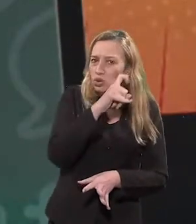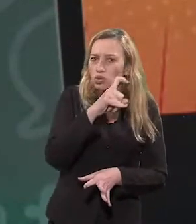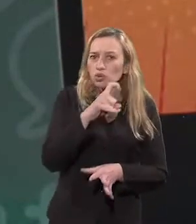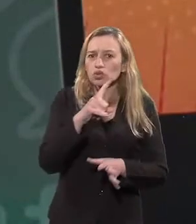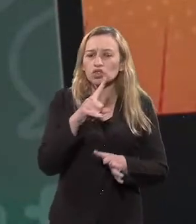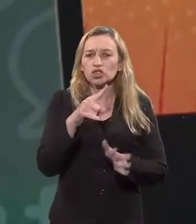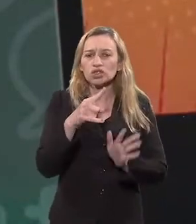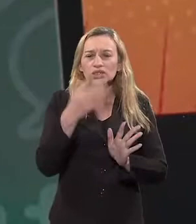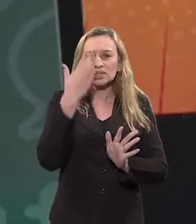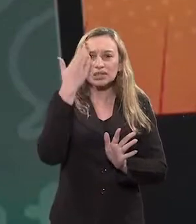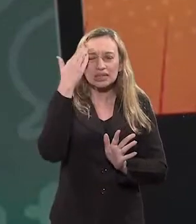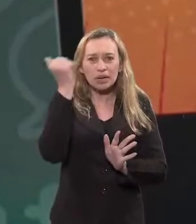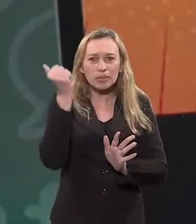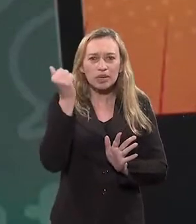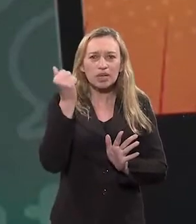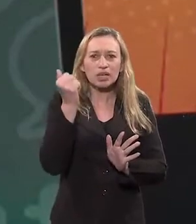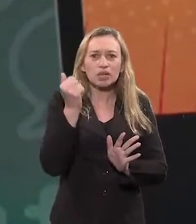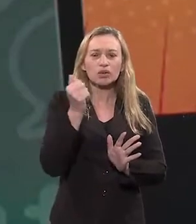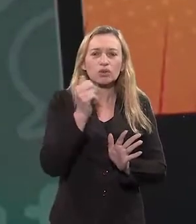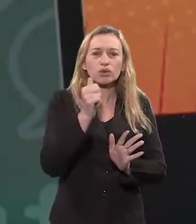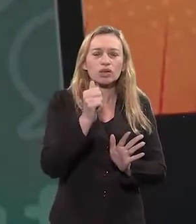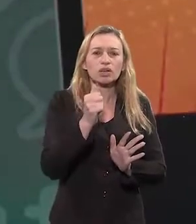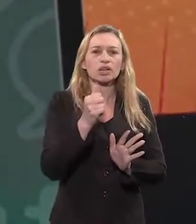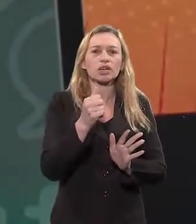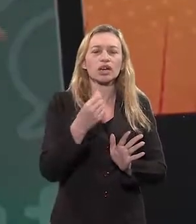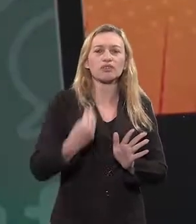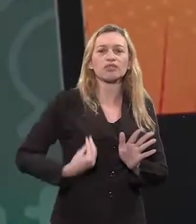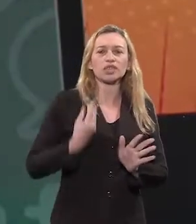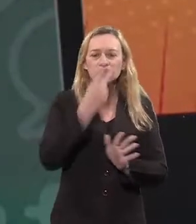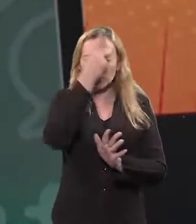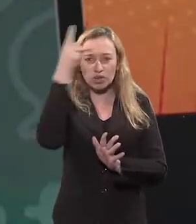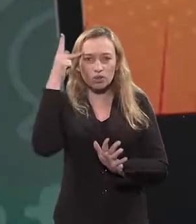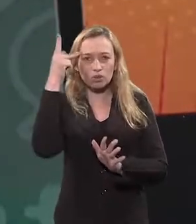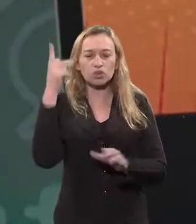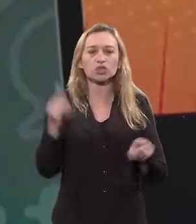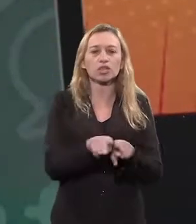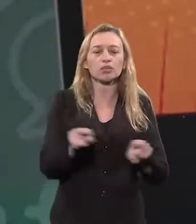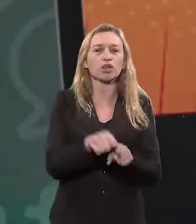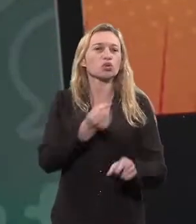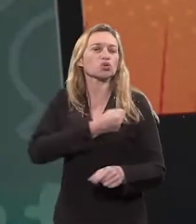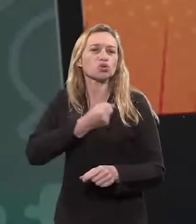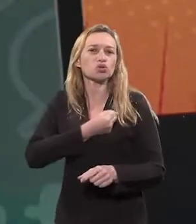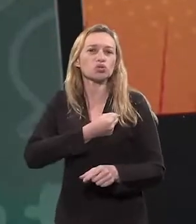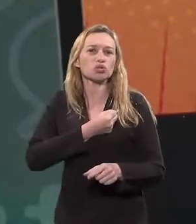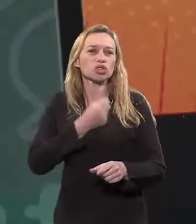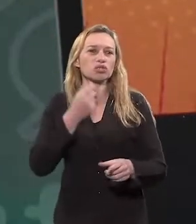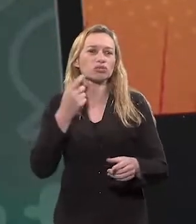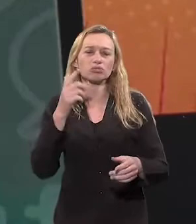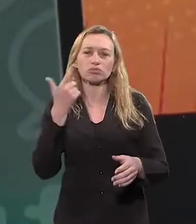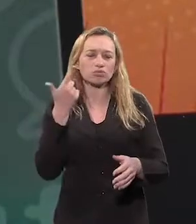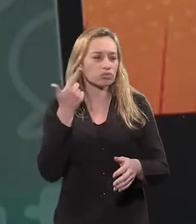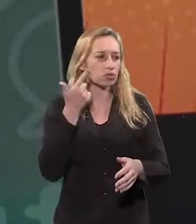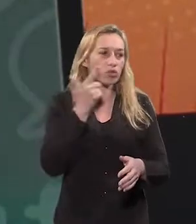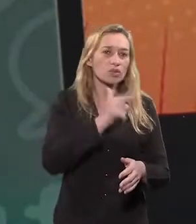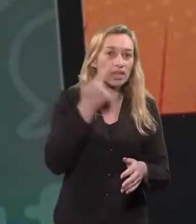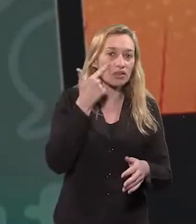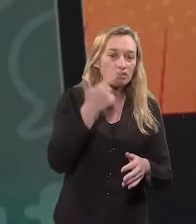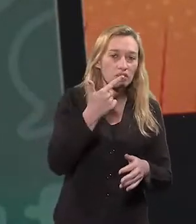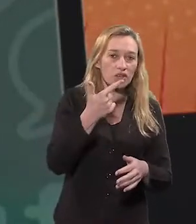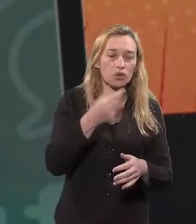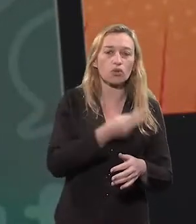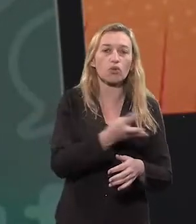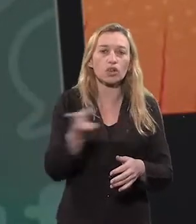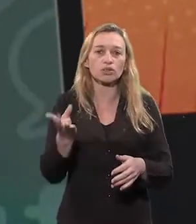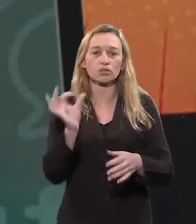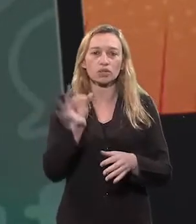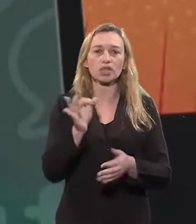da identificação dessas pessoas e de dados não muito, que acabam batendo muito, né? Como que você analisa essa